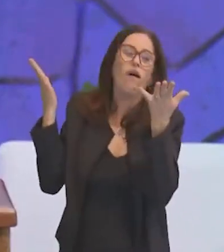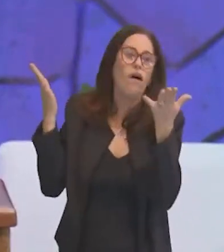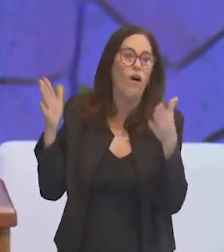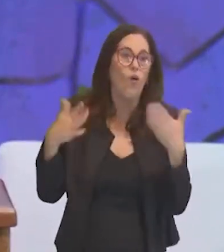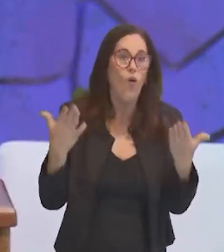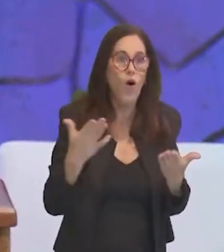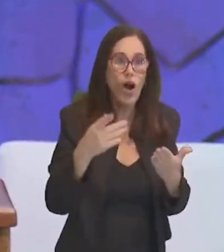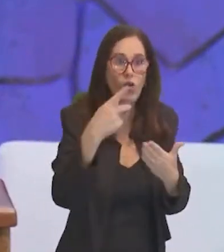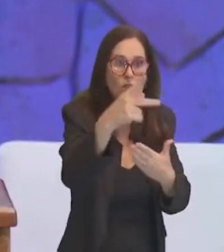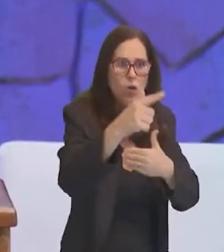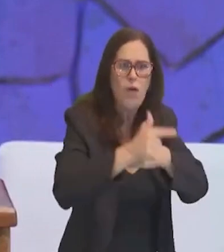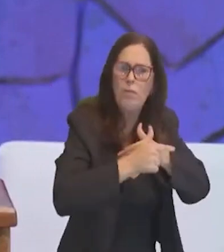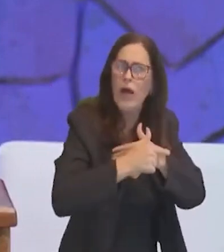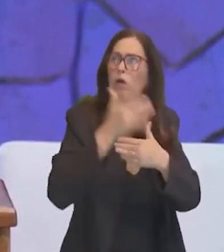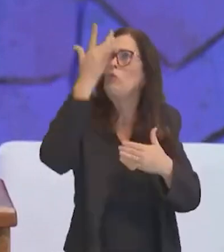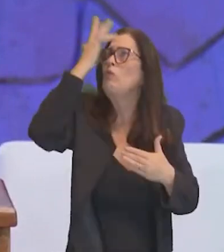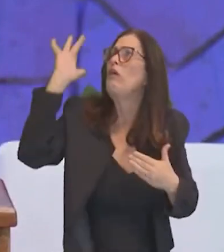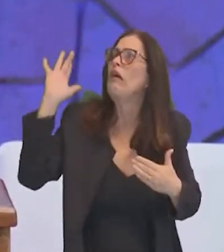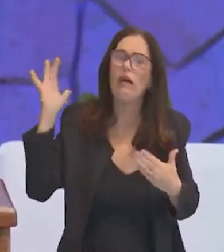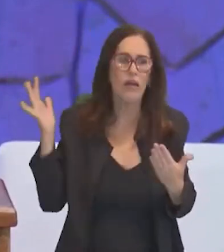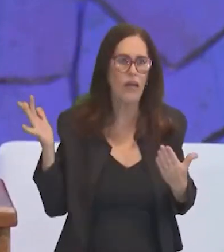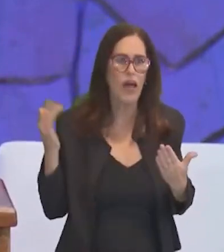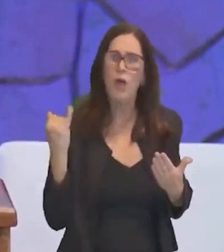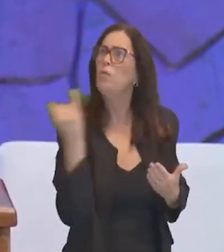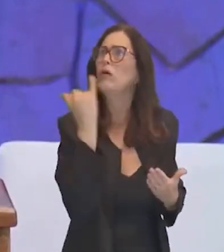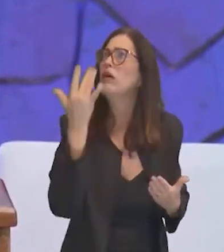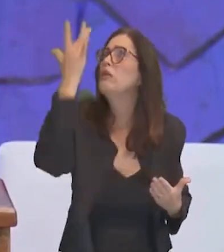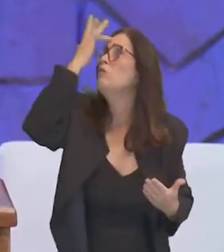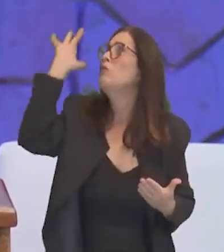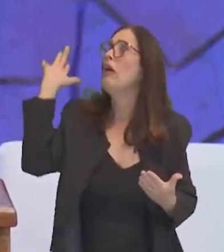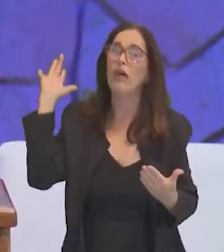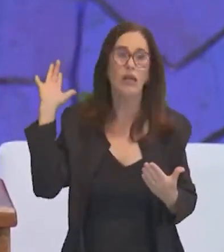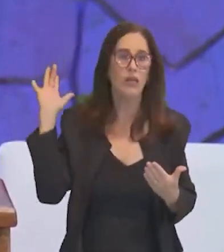seu papel, qual é a sua importância,